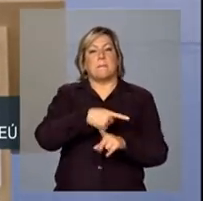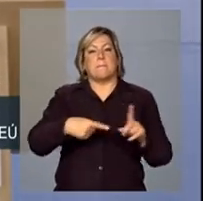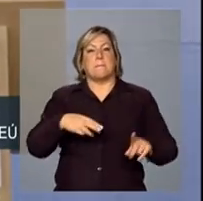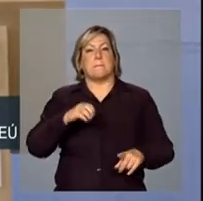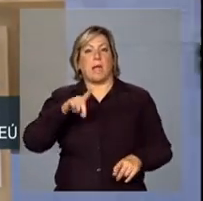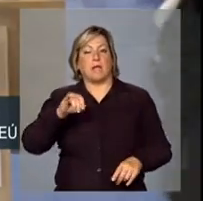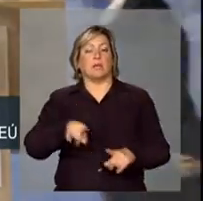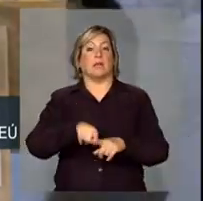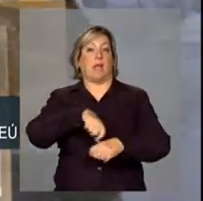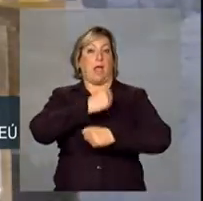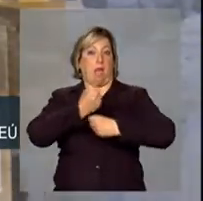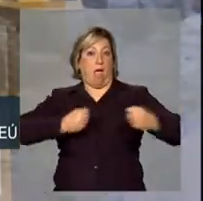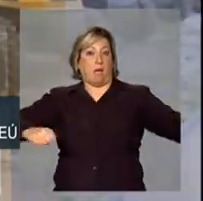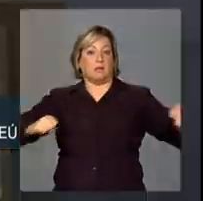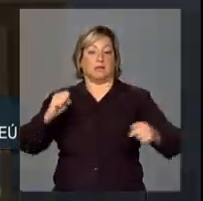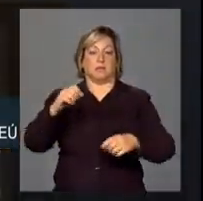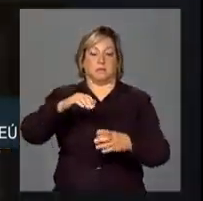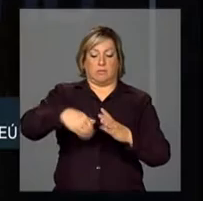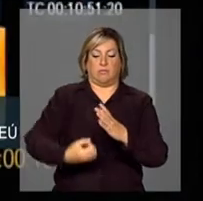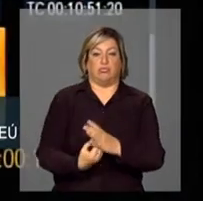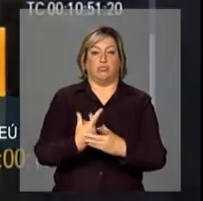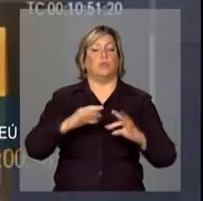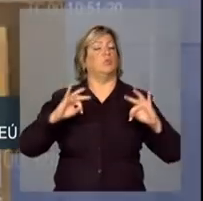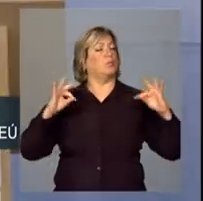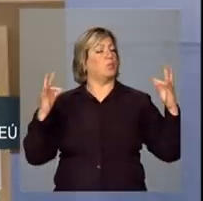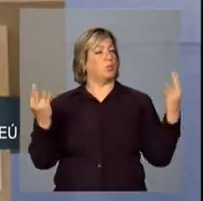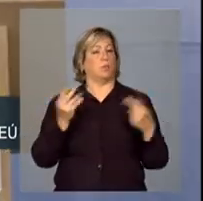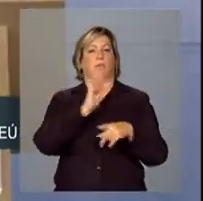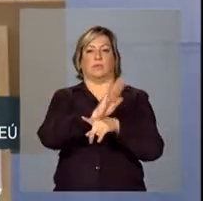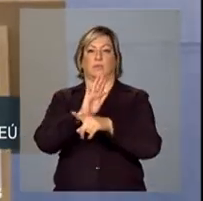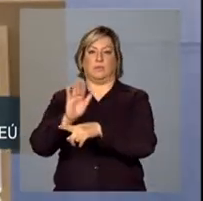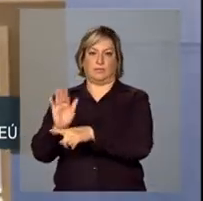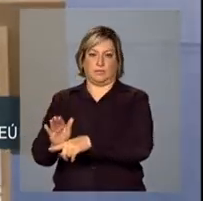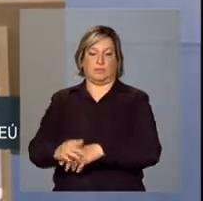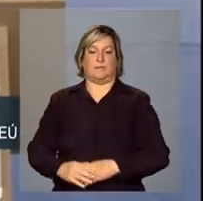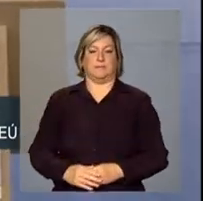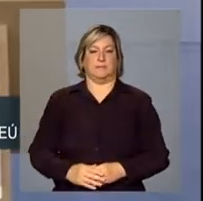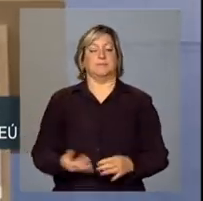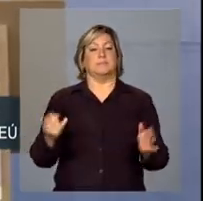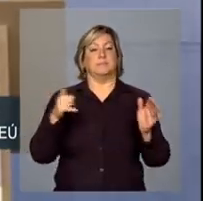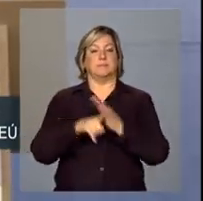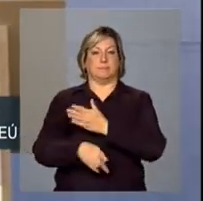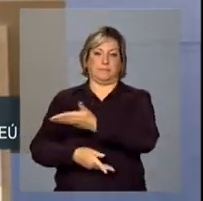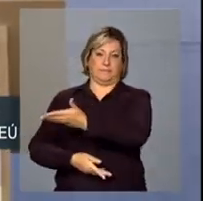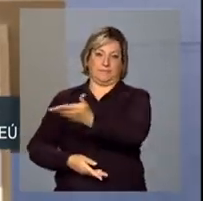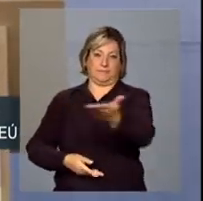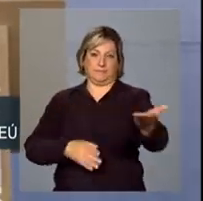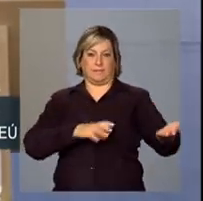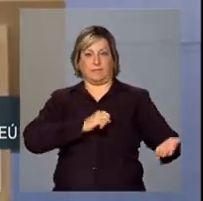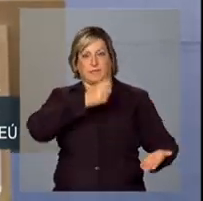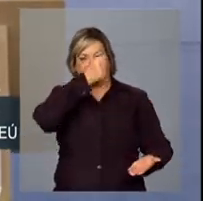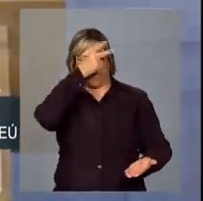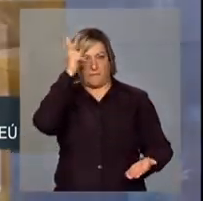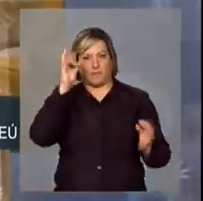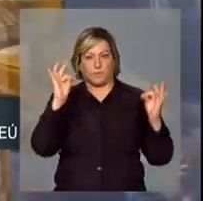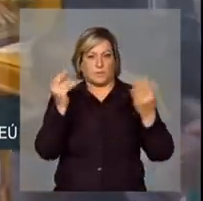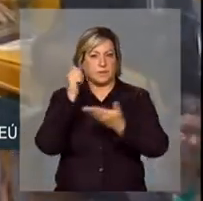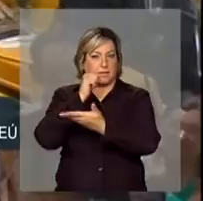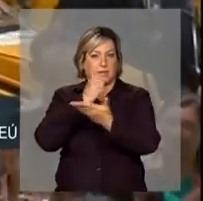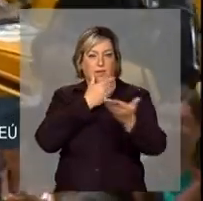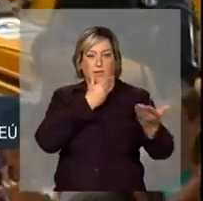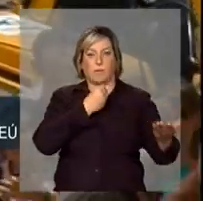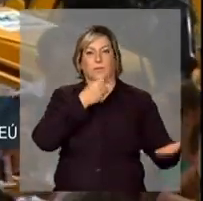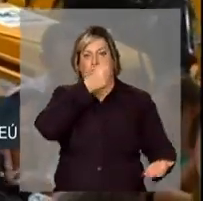grandes produtores, todos serão beneficiados. Caros prefeitos e prefeitas, bom uso das máquinas, né?